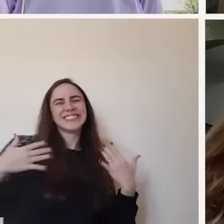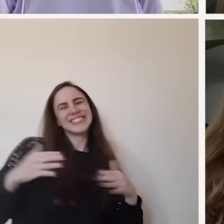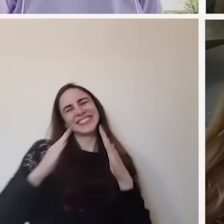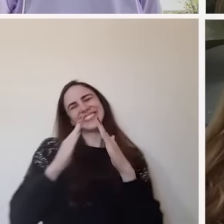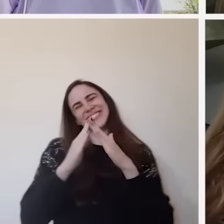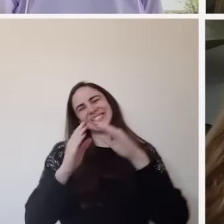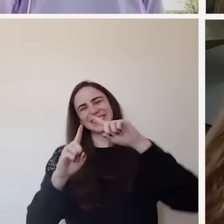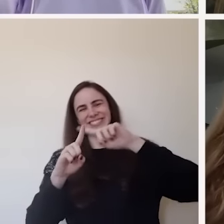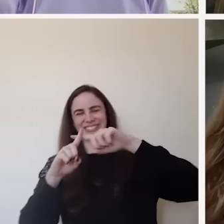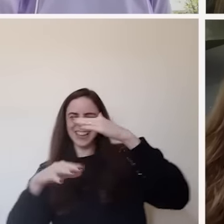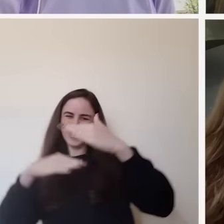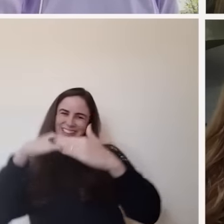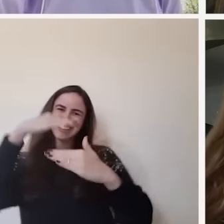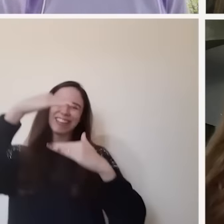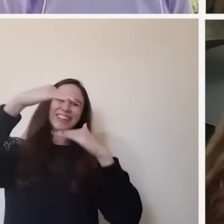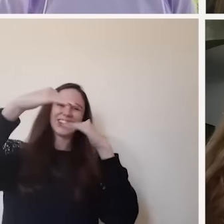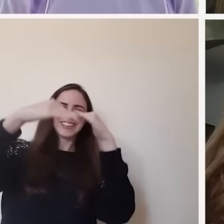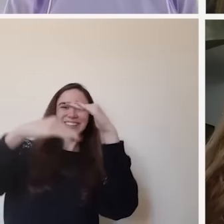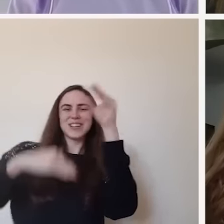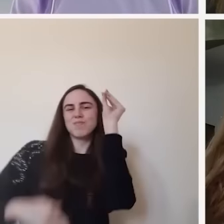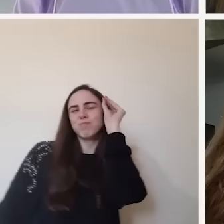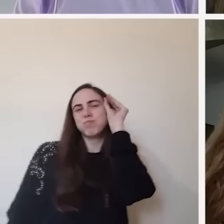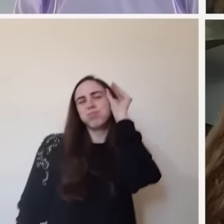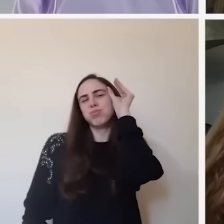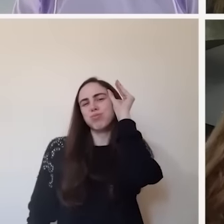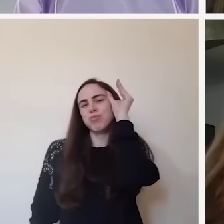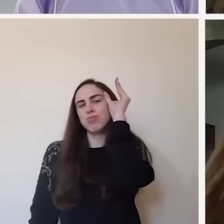se com a